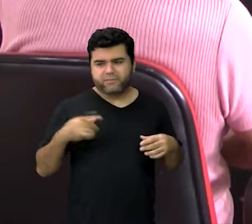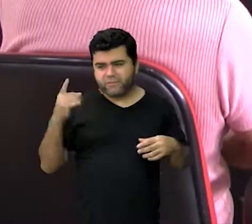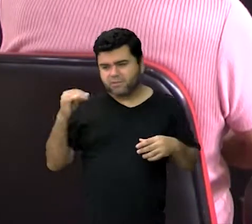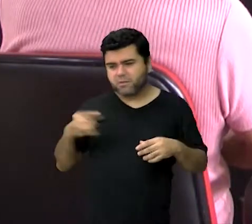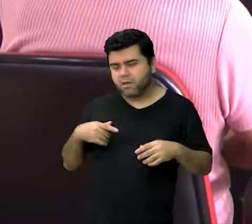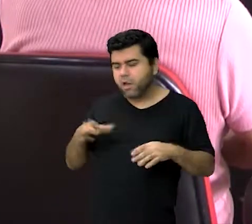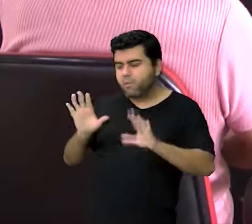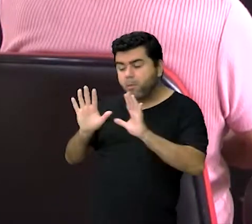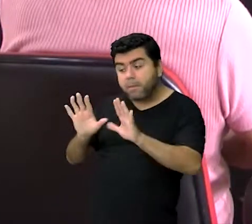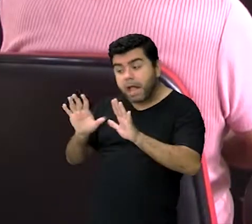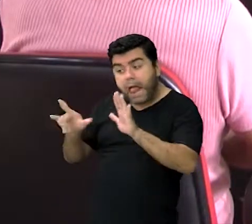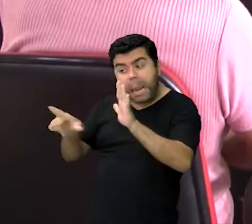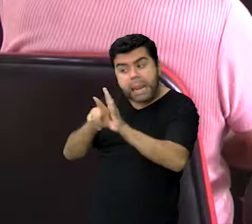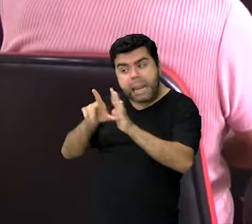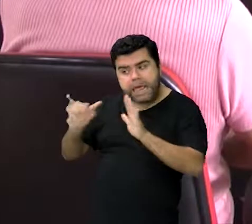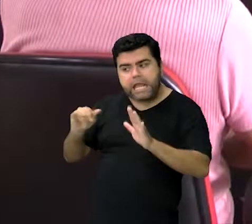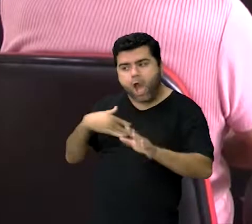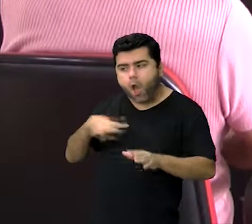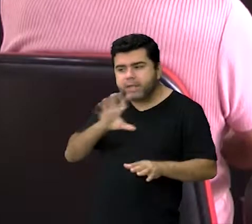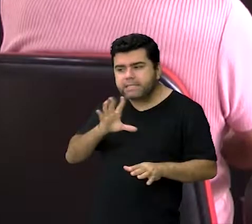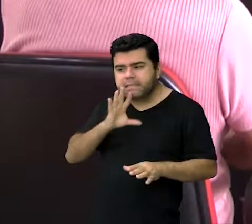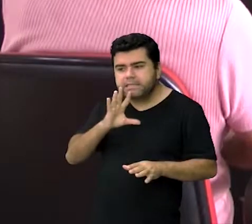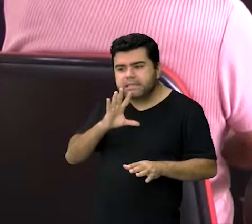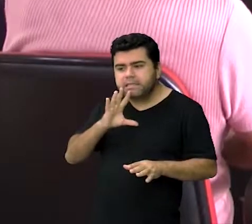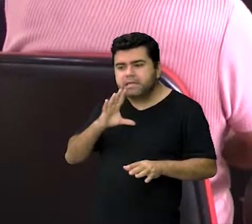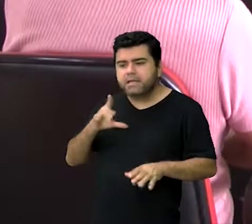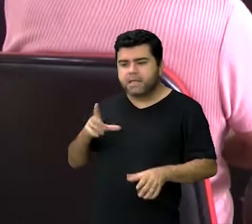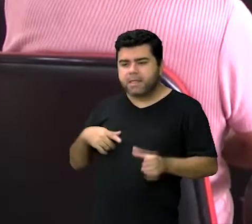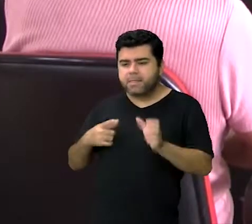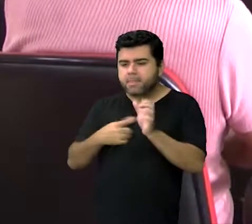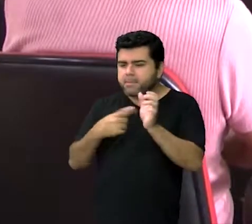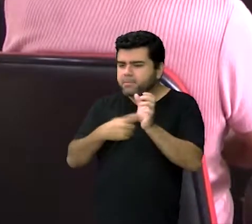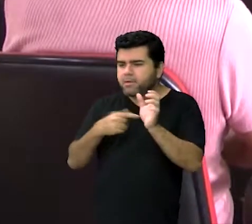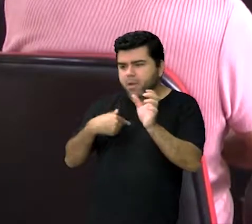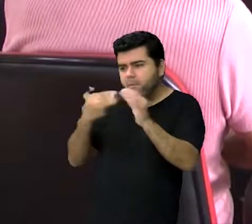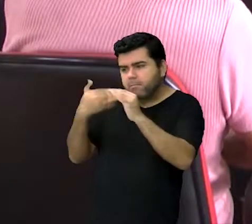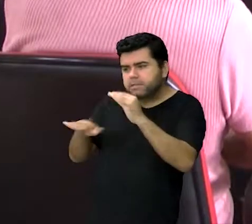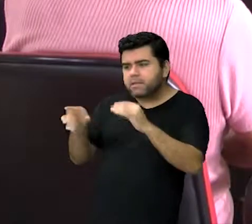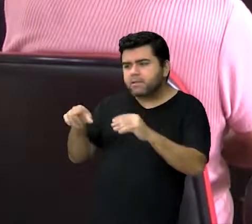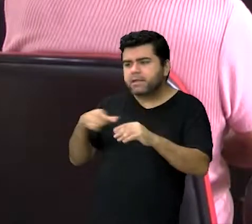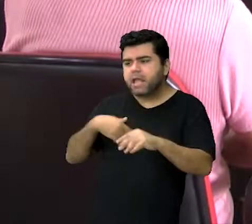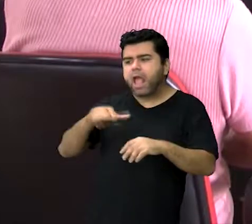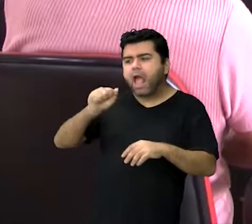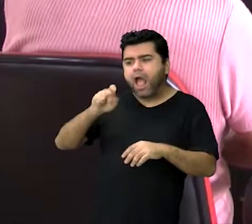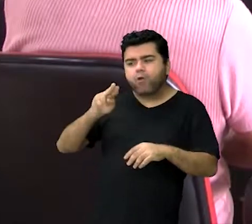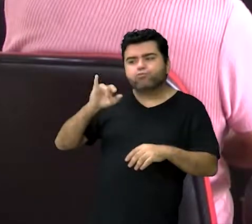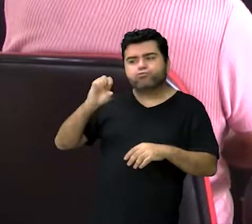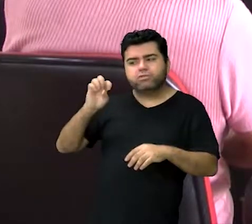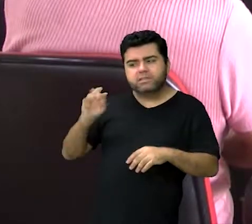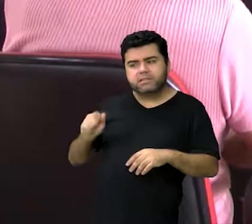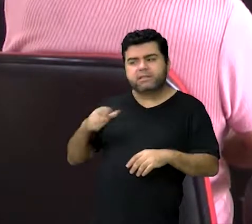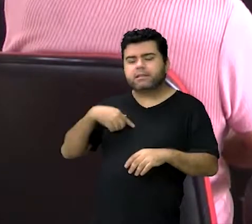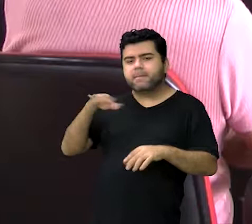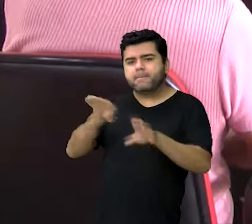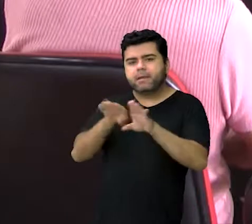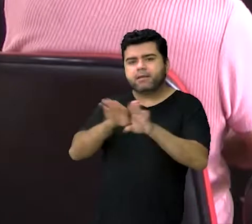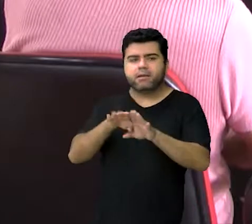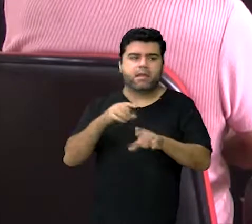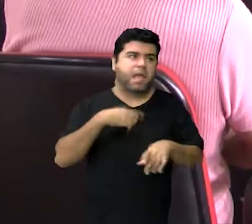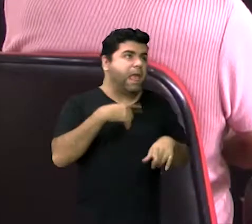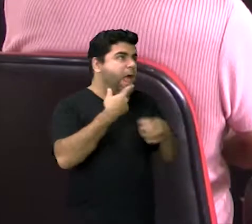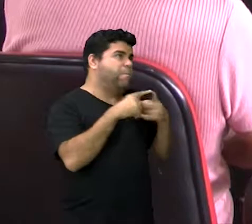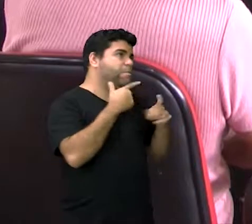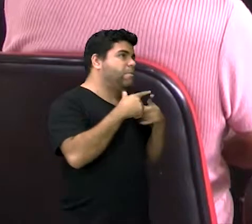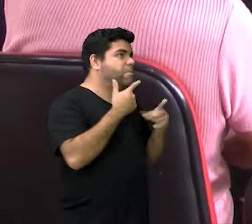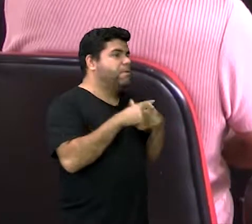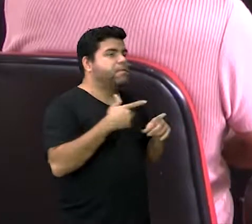lei? Eu falei, mas eu tenho aqui no celular, se tem internet, eu passo agora, autista também. Mas eu não sei. Eu falei, mas